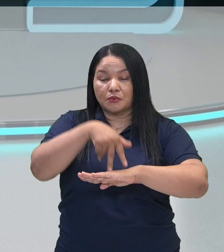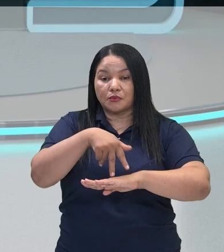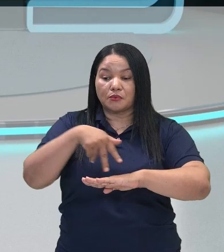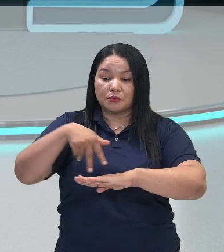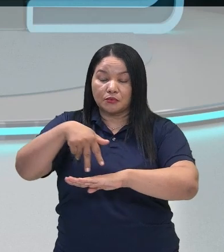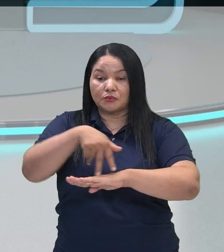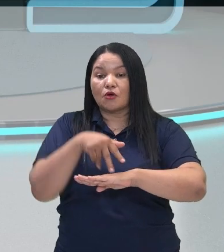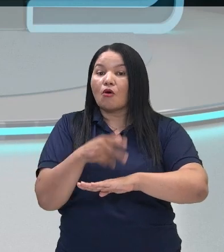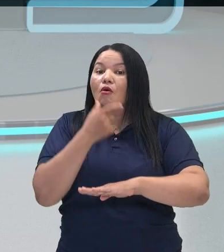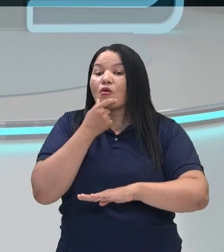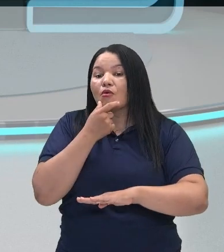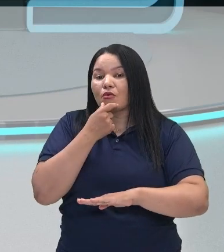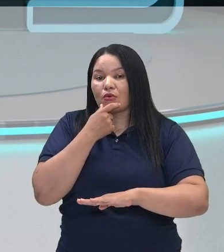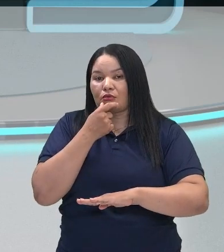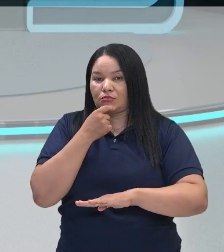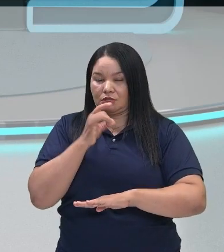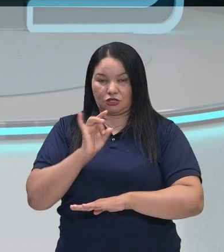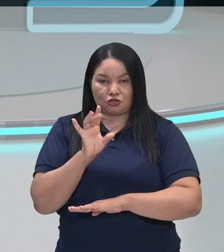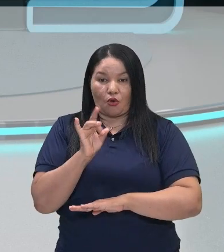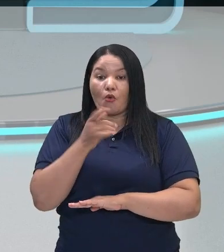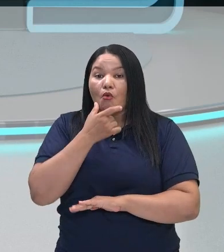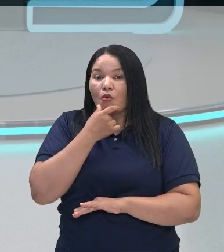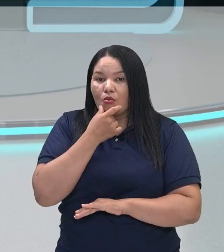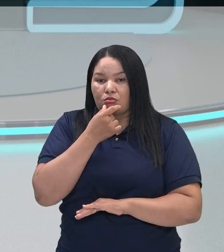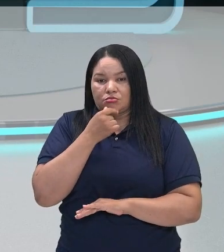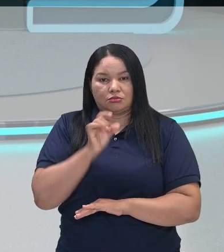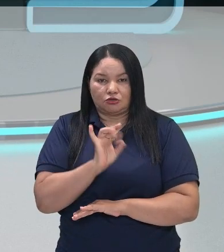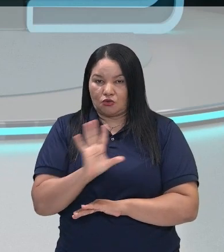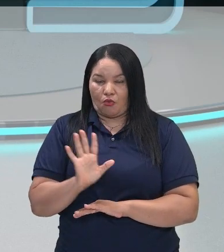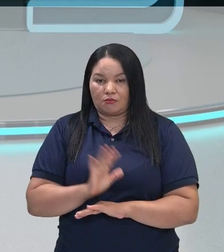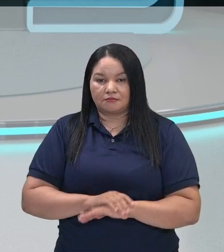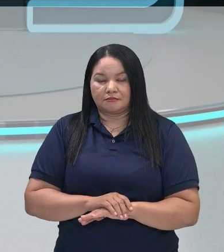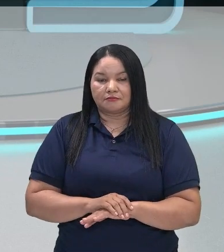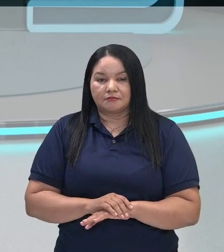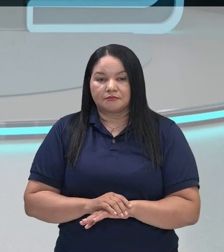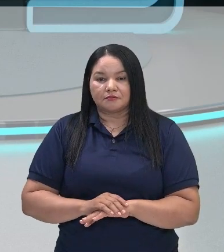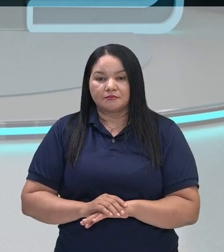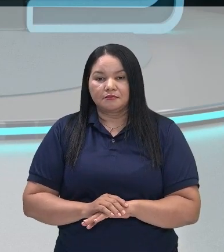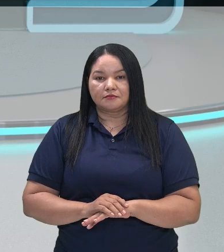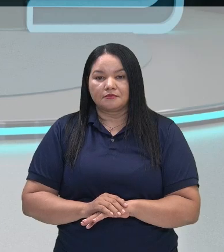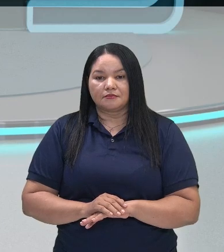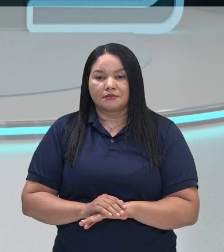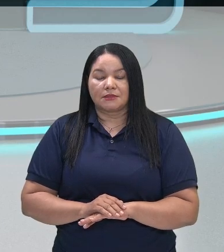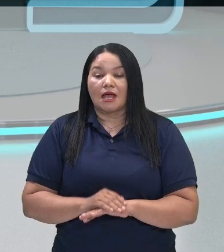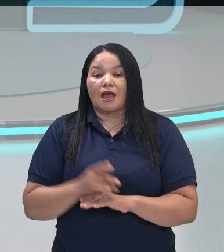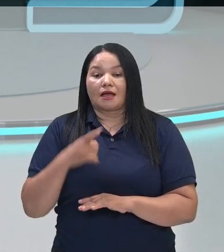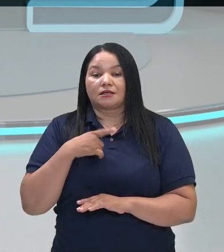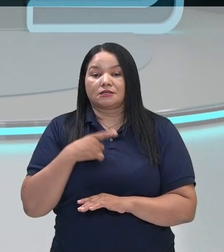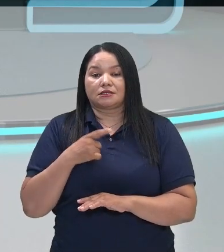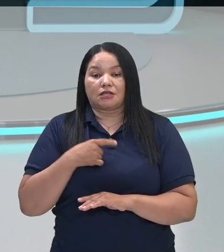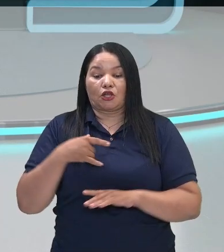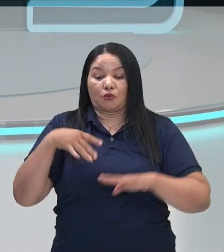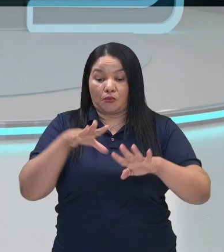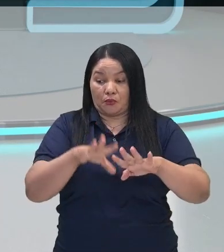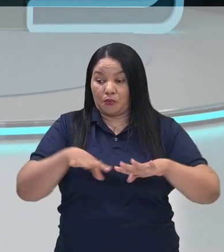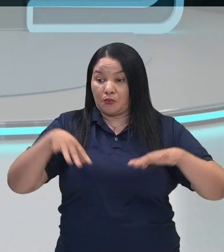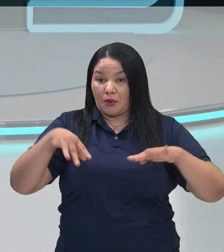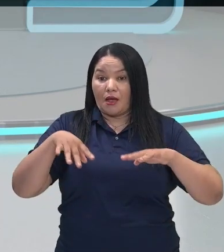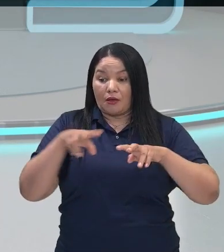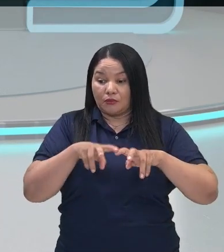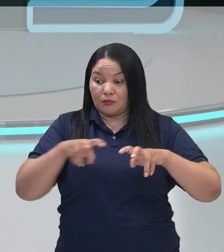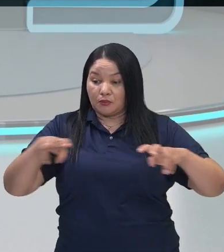somente os homens poderiam encenar, certo? Aí nós temos o auditório, que é onde